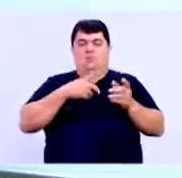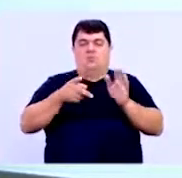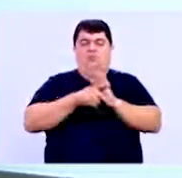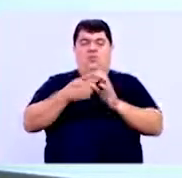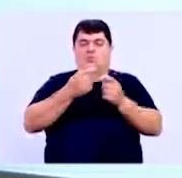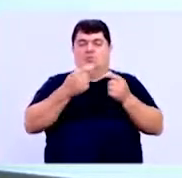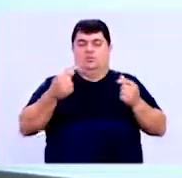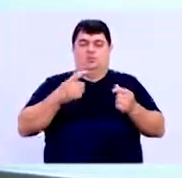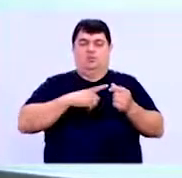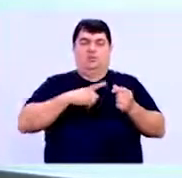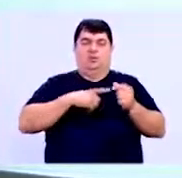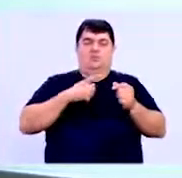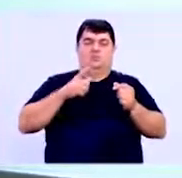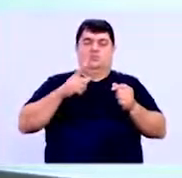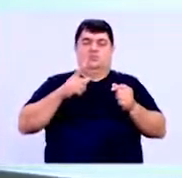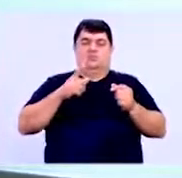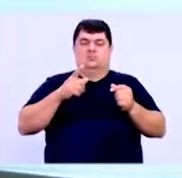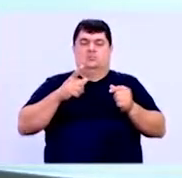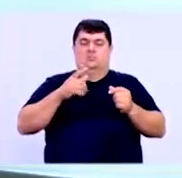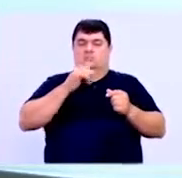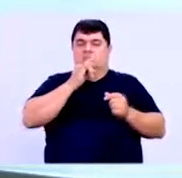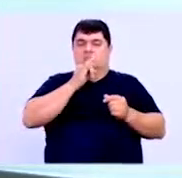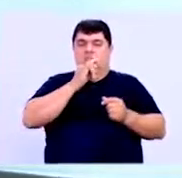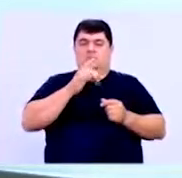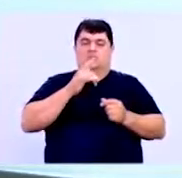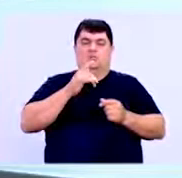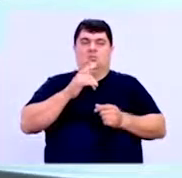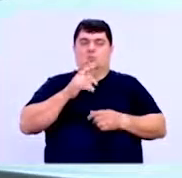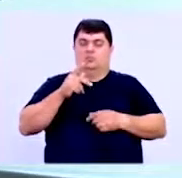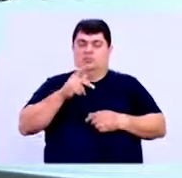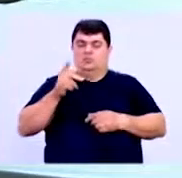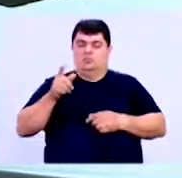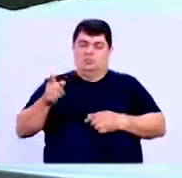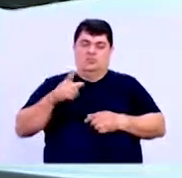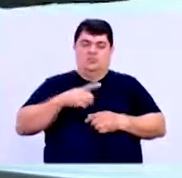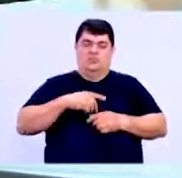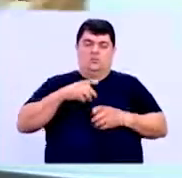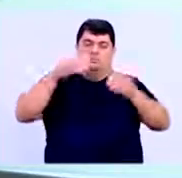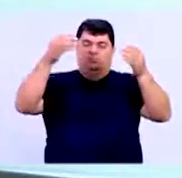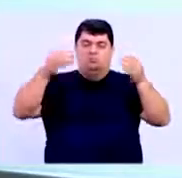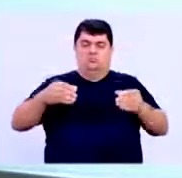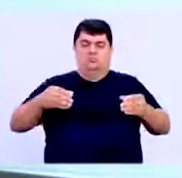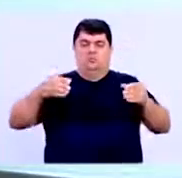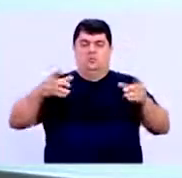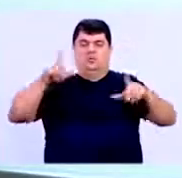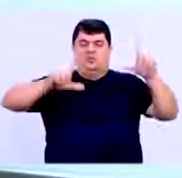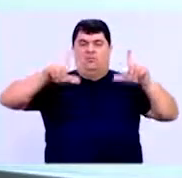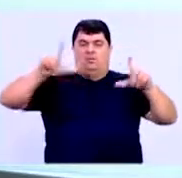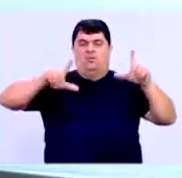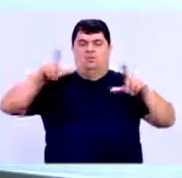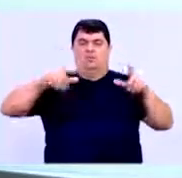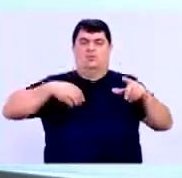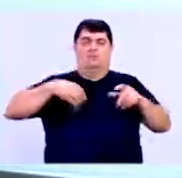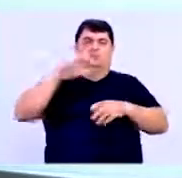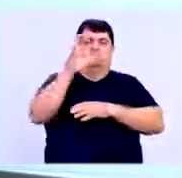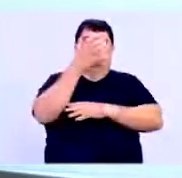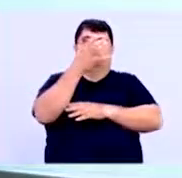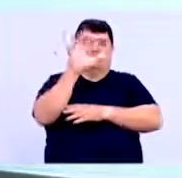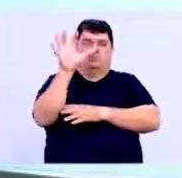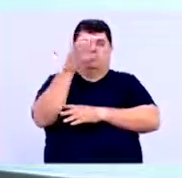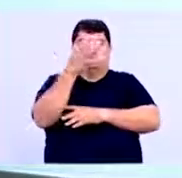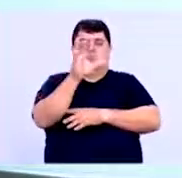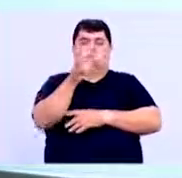com as permutas. Denise comprou um televisor, um ventilador, uma geladeira